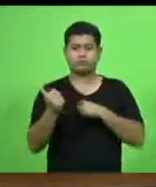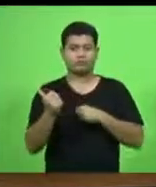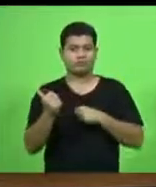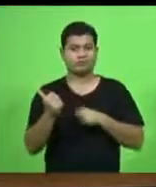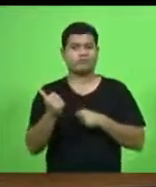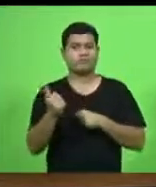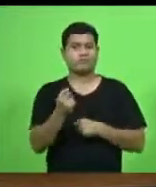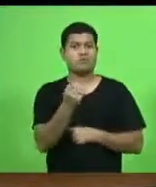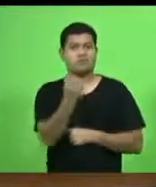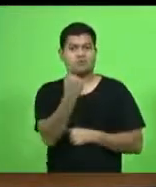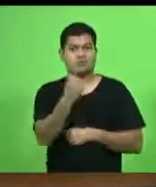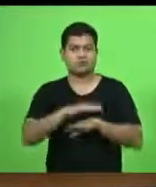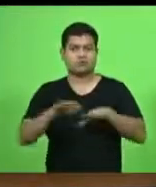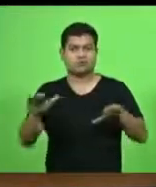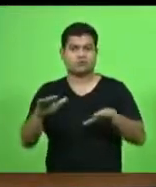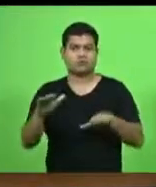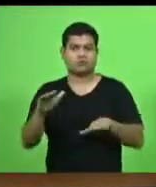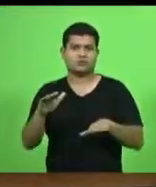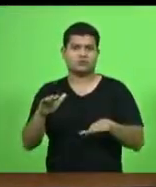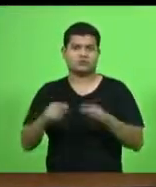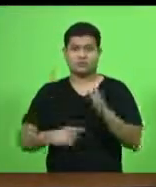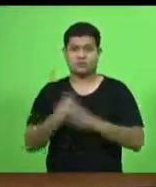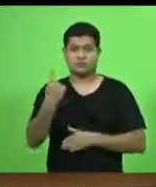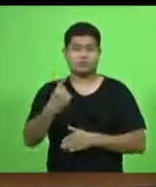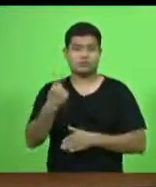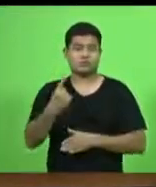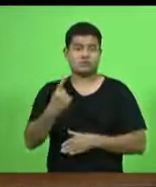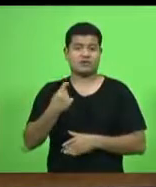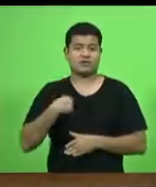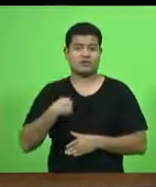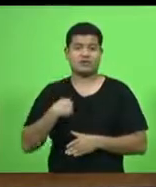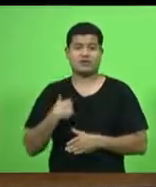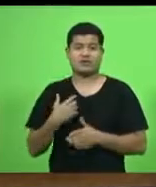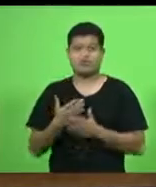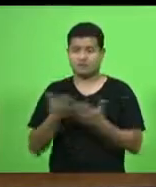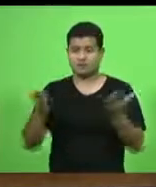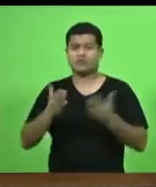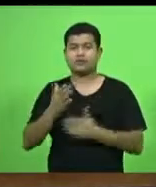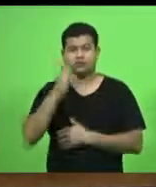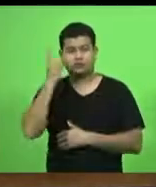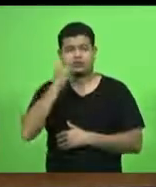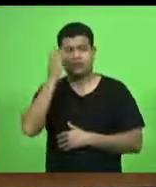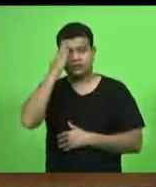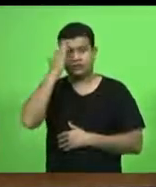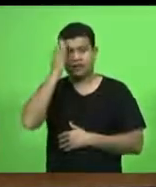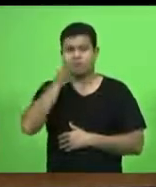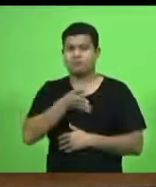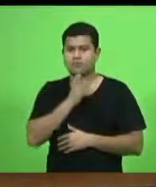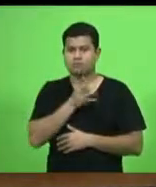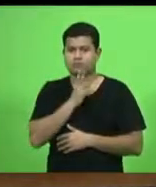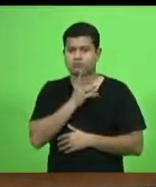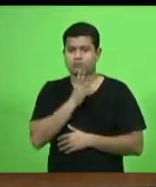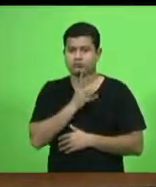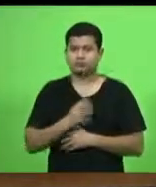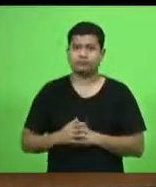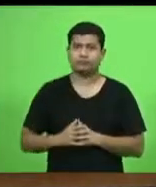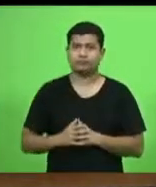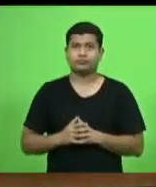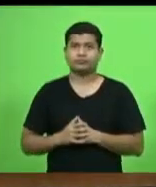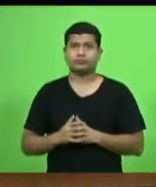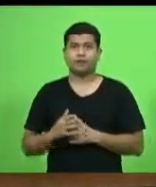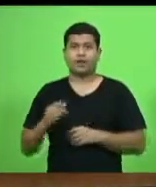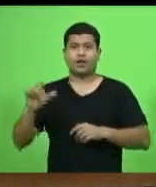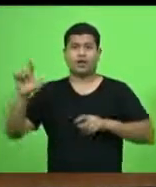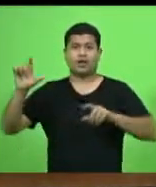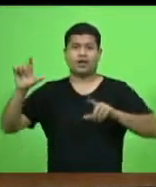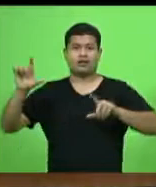E os deputados que estão acompanhando a gente aqui sabem do que eu estou falando. A TVL, não sei